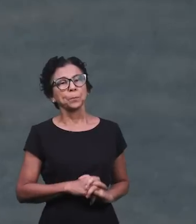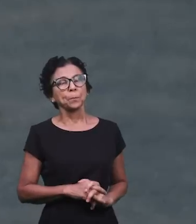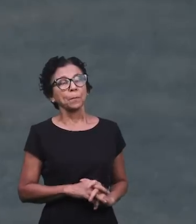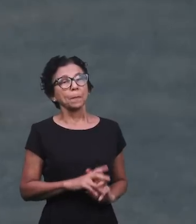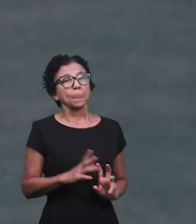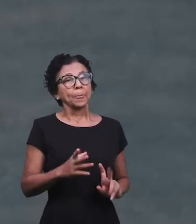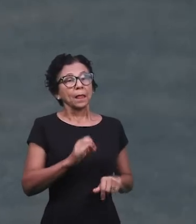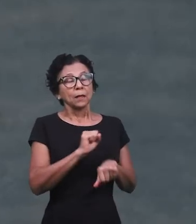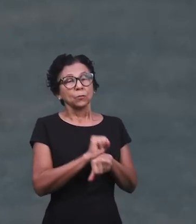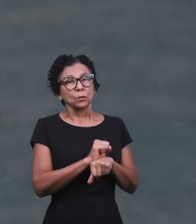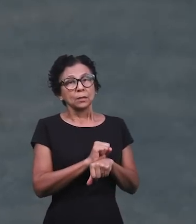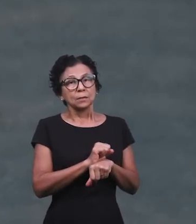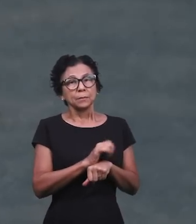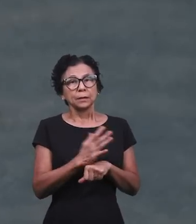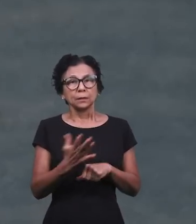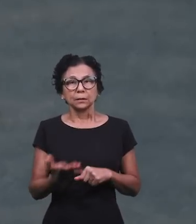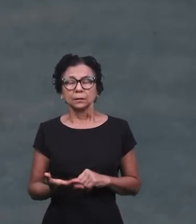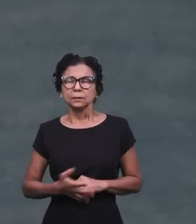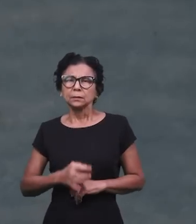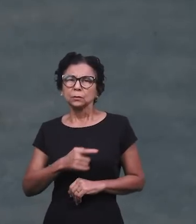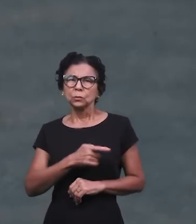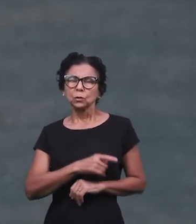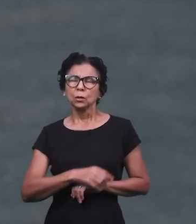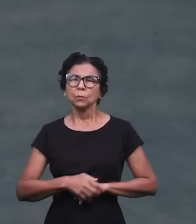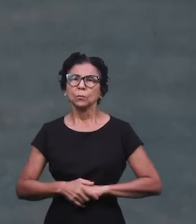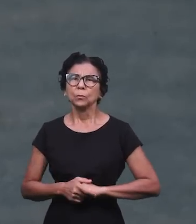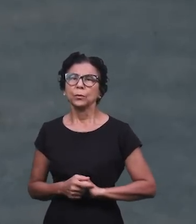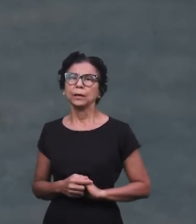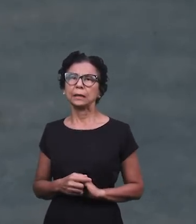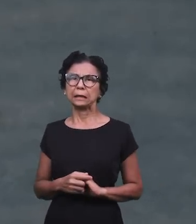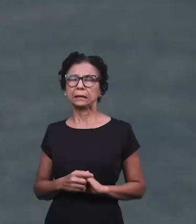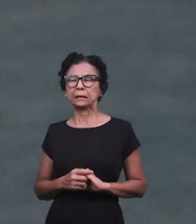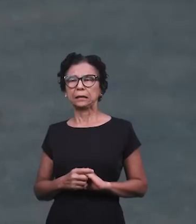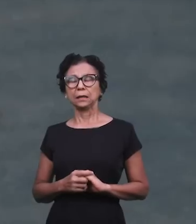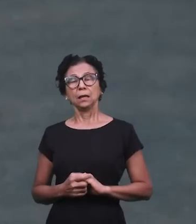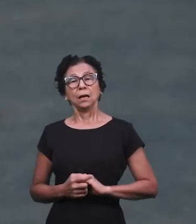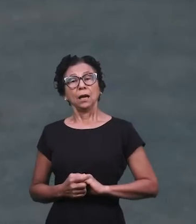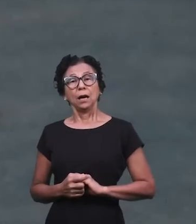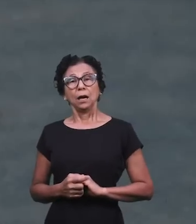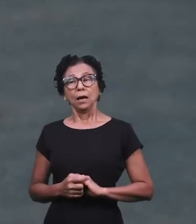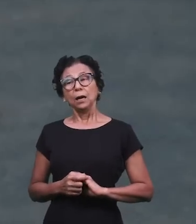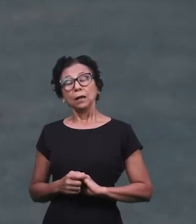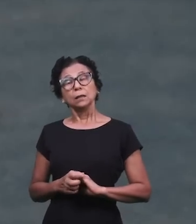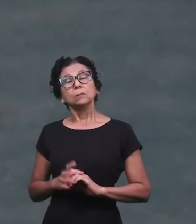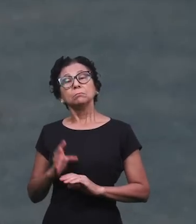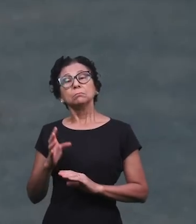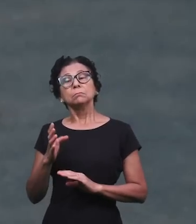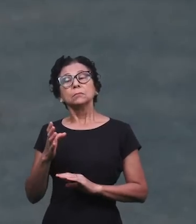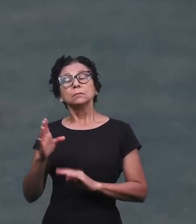hora habitual de chegar, o pai dela foi na escola saber o que tinha acontecido.